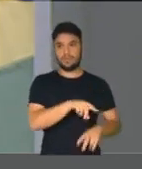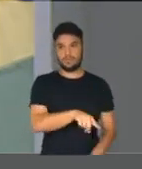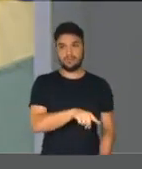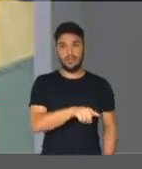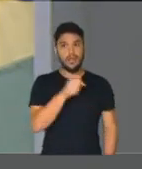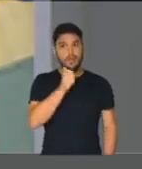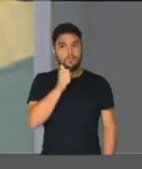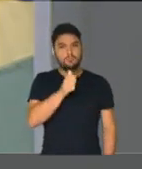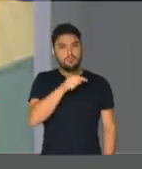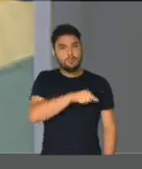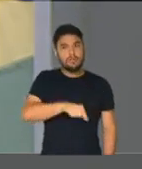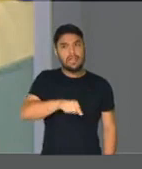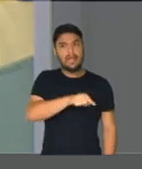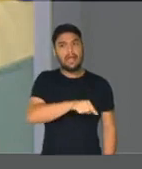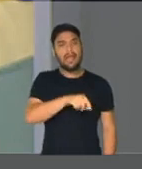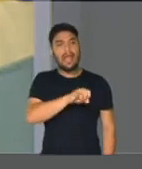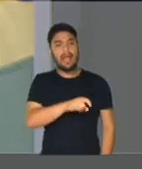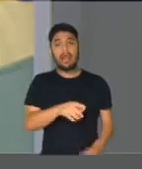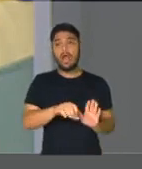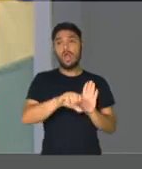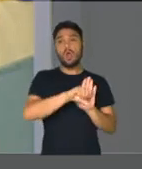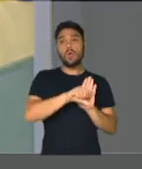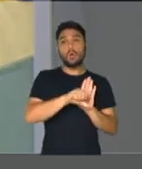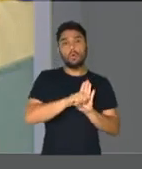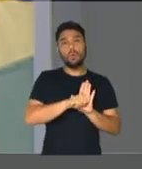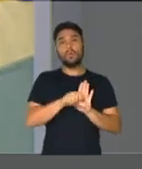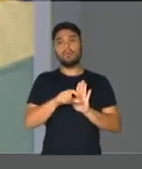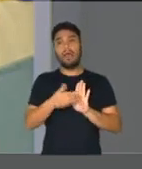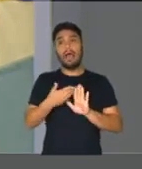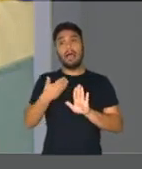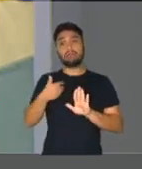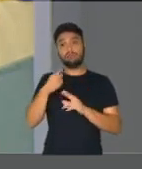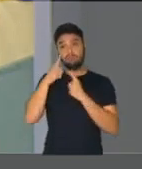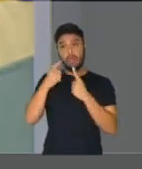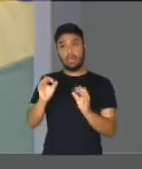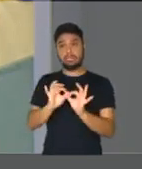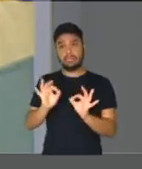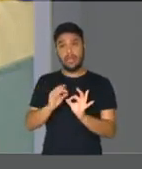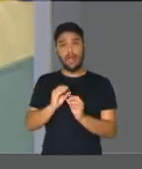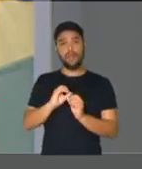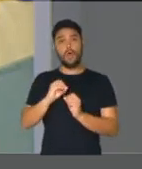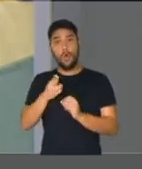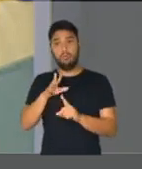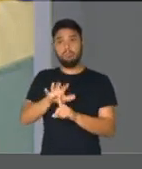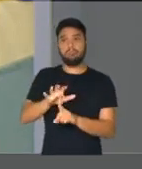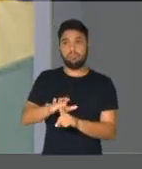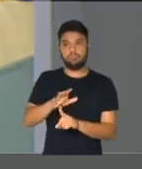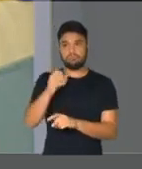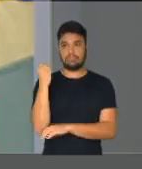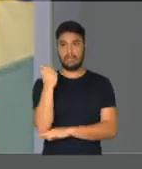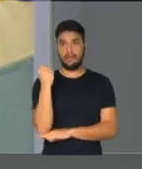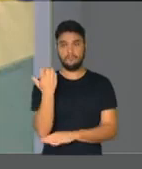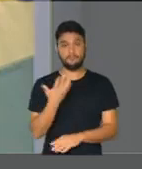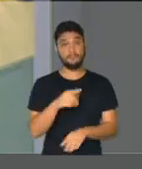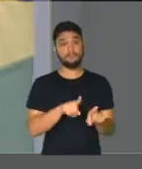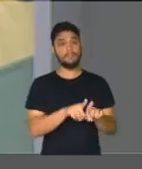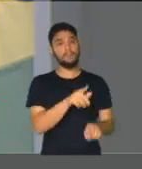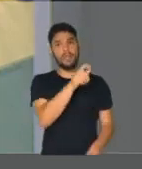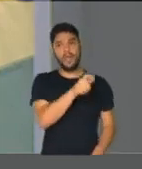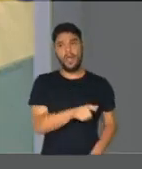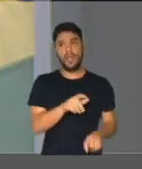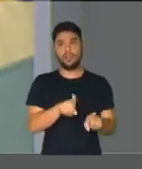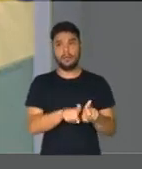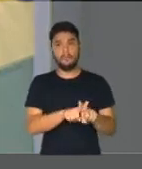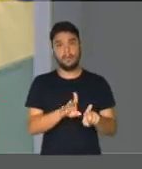mulheres que não tenham cometido crimes com violência ou grave ameaça, bem como não tenham praticado o